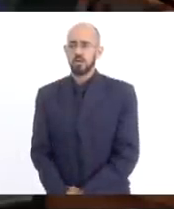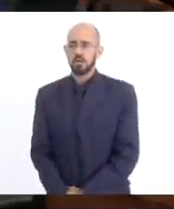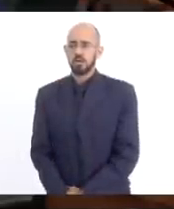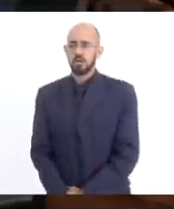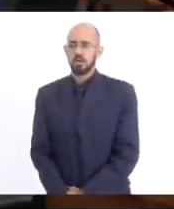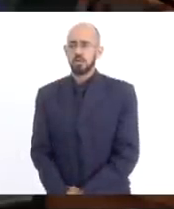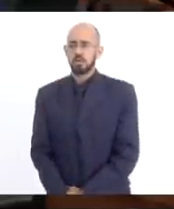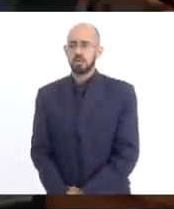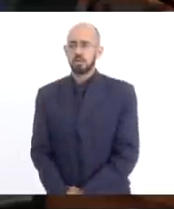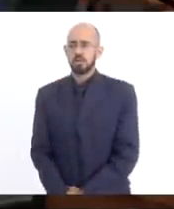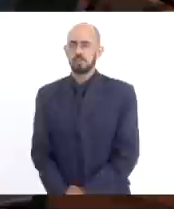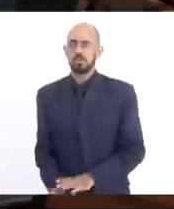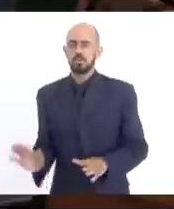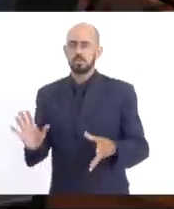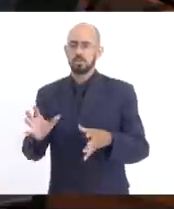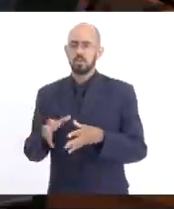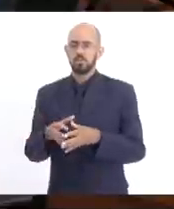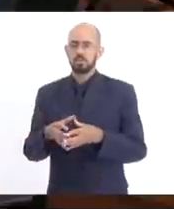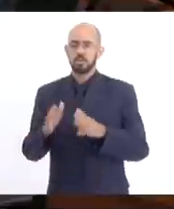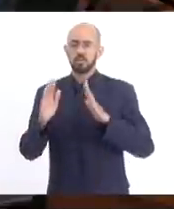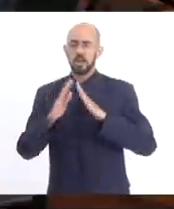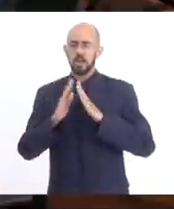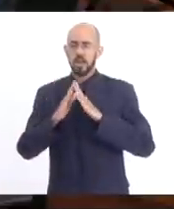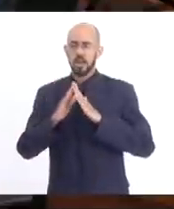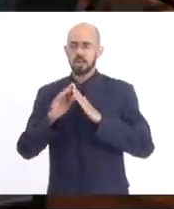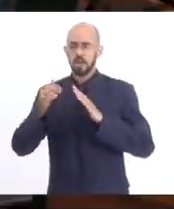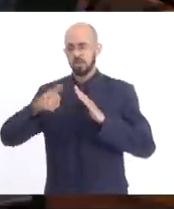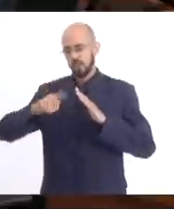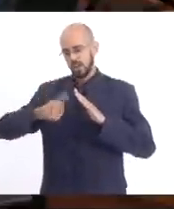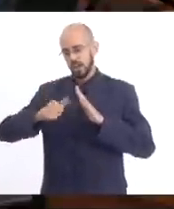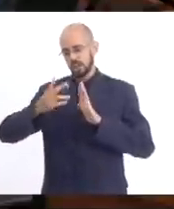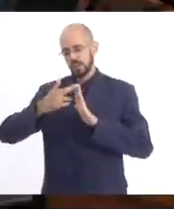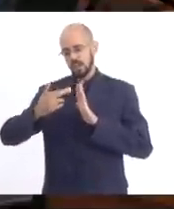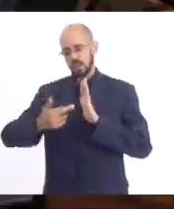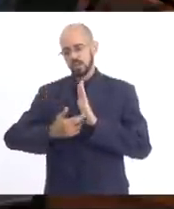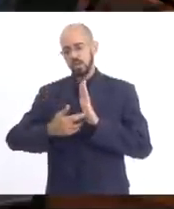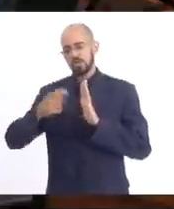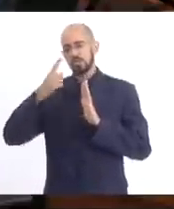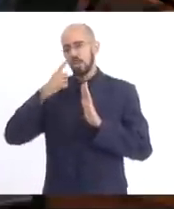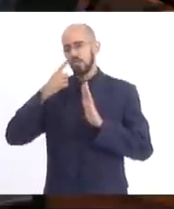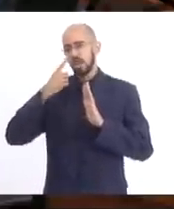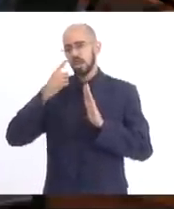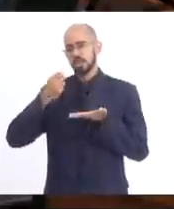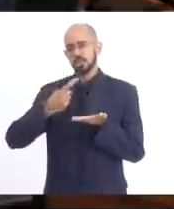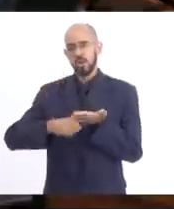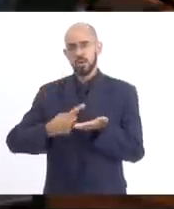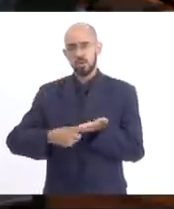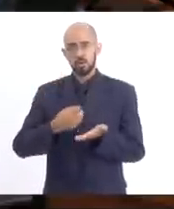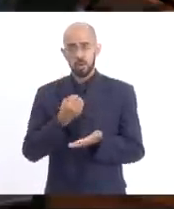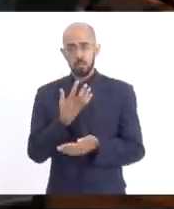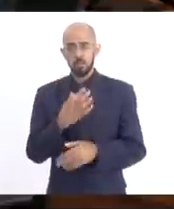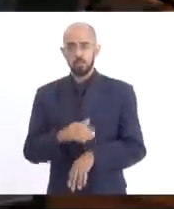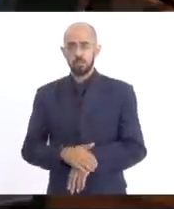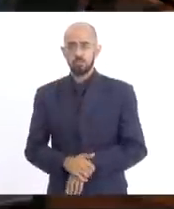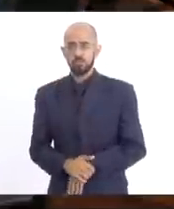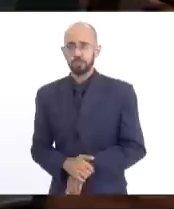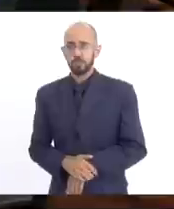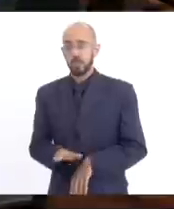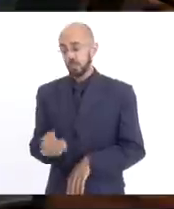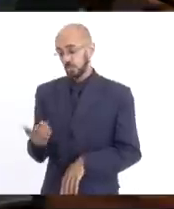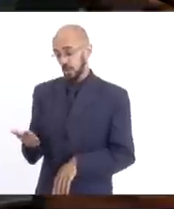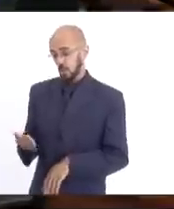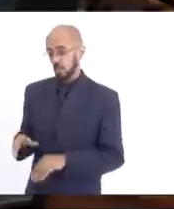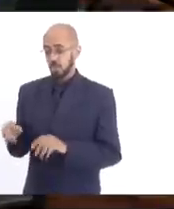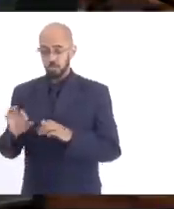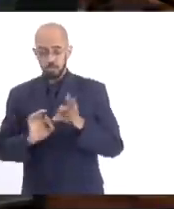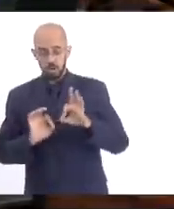E uma comissão da casa analisar esse relatório para dizer se esse relatório está na base que foi feito o acordo. O projeto está vindo na pauta pela primeira vez. A gente faz